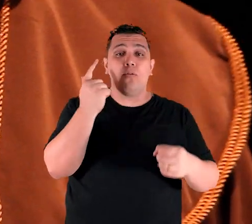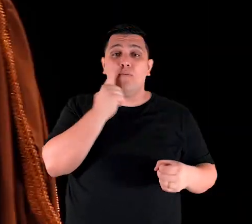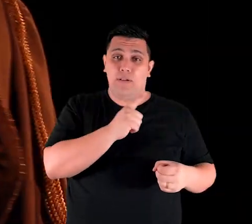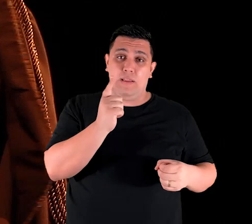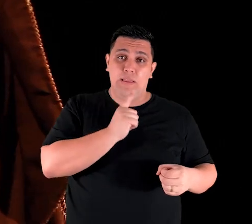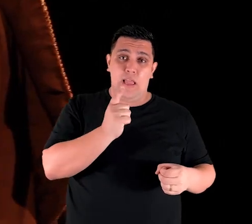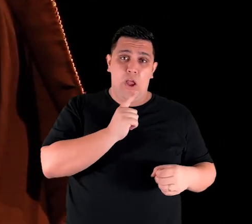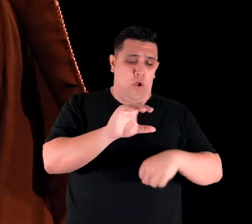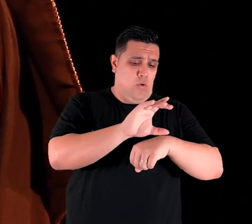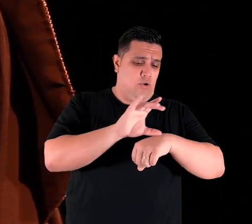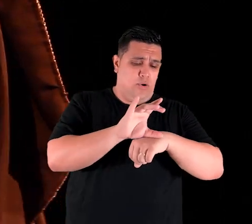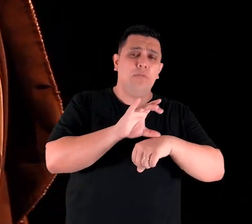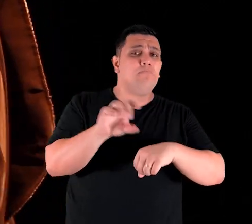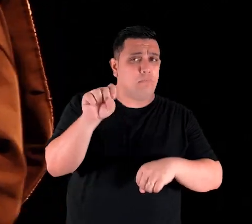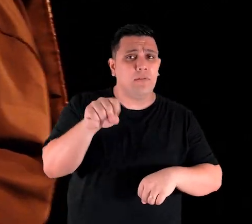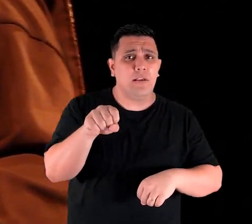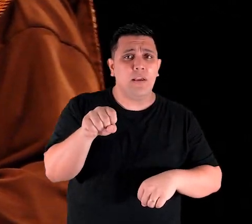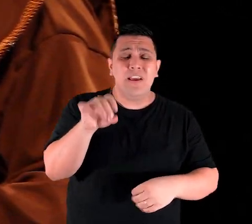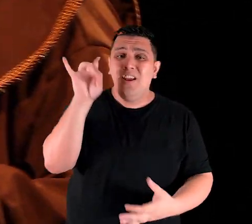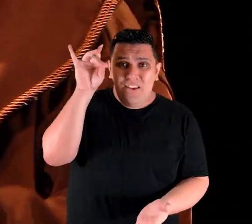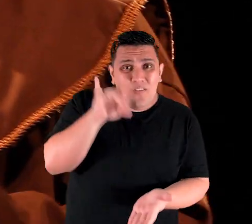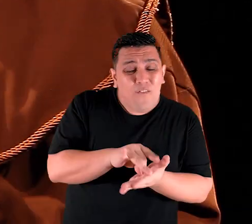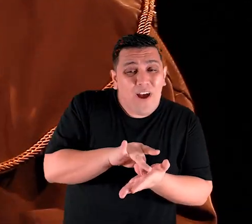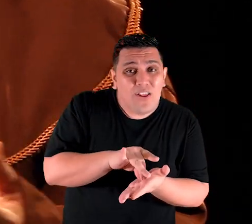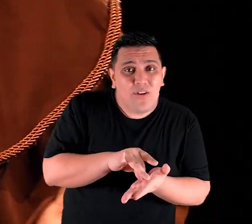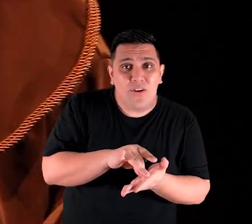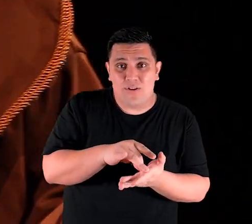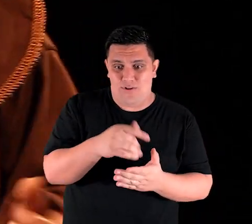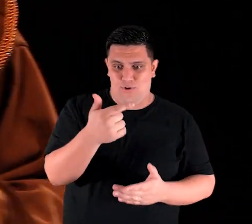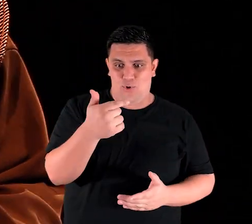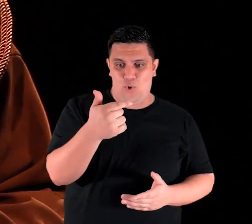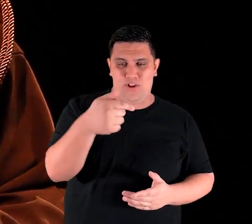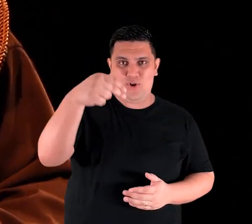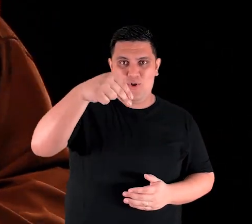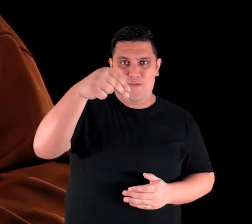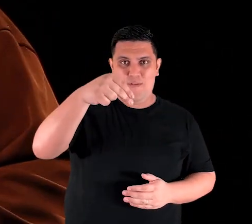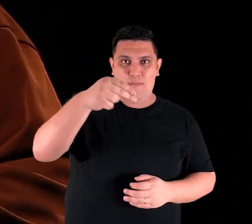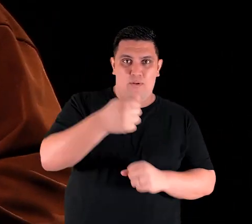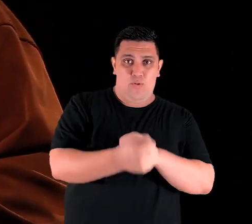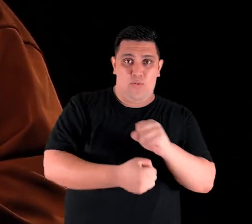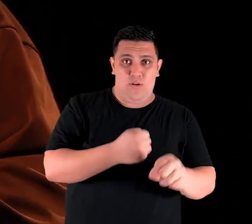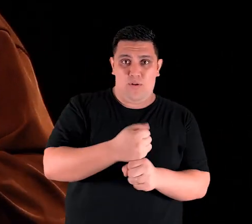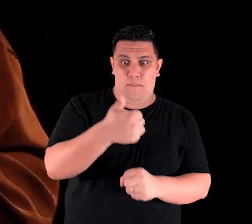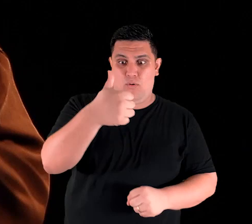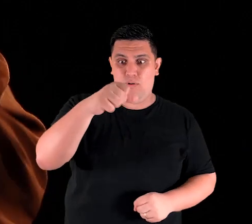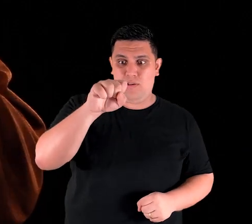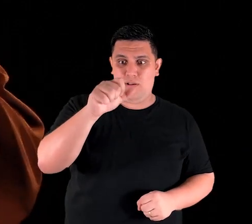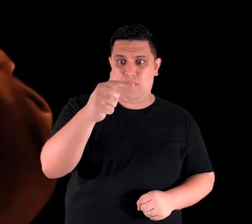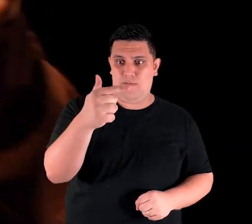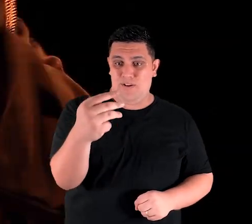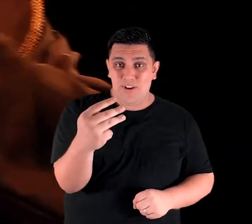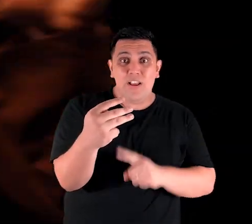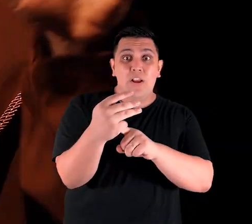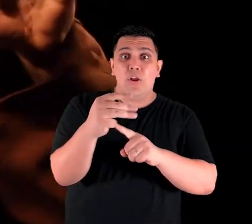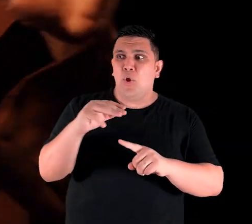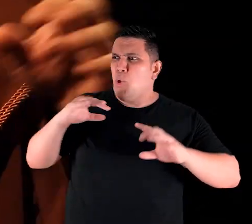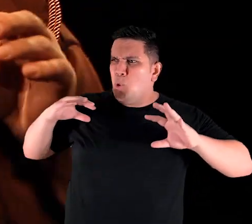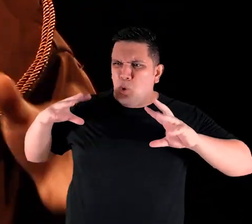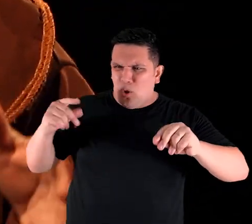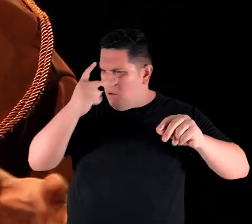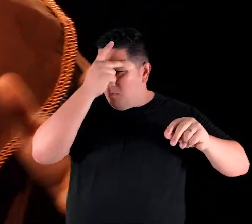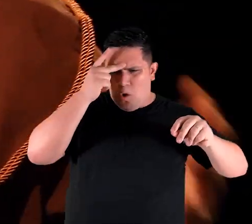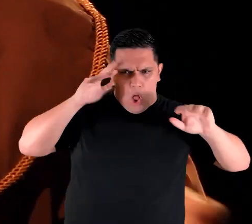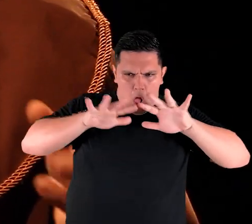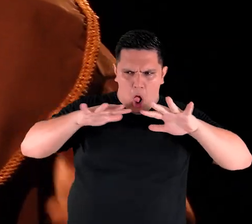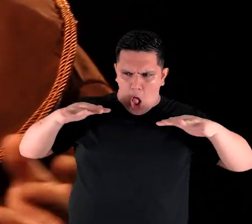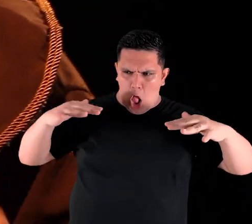Constituição. Sim, e de fato, dia 12 de novembro de 1823, quando todos estavam